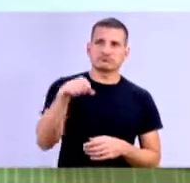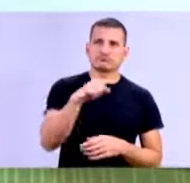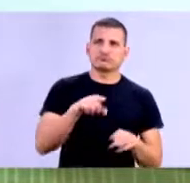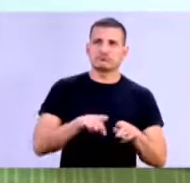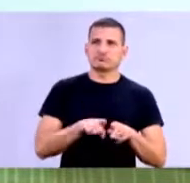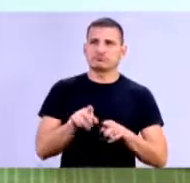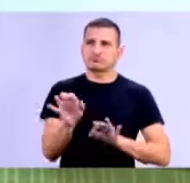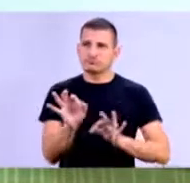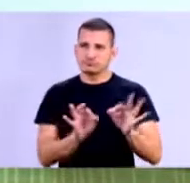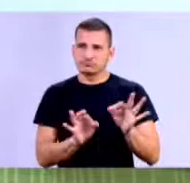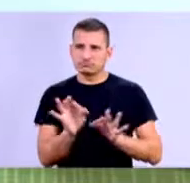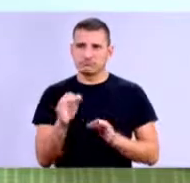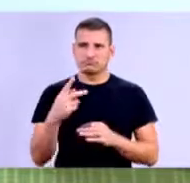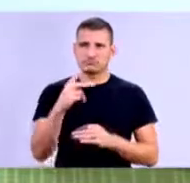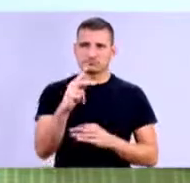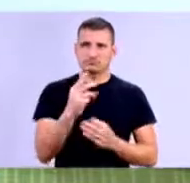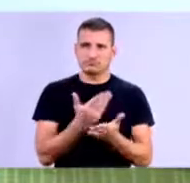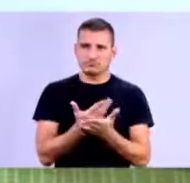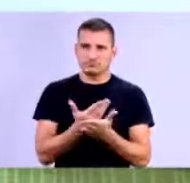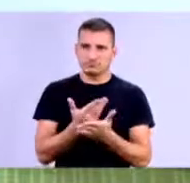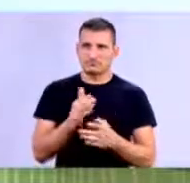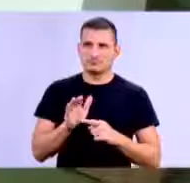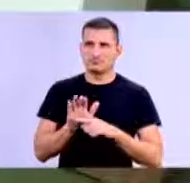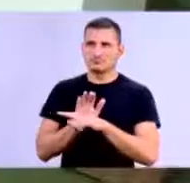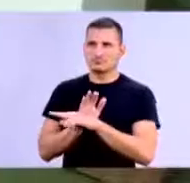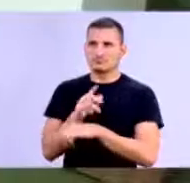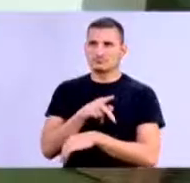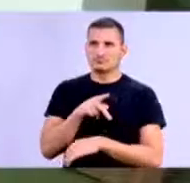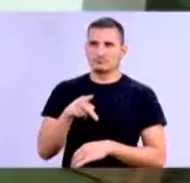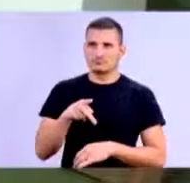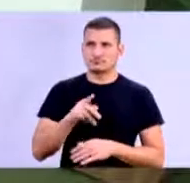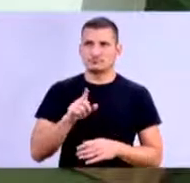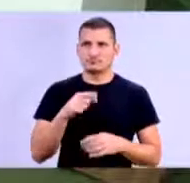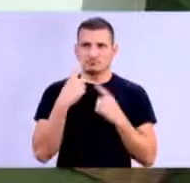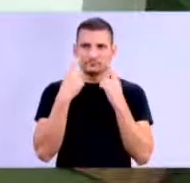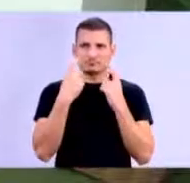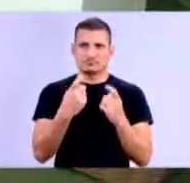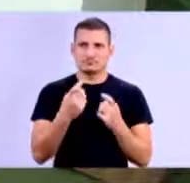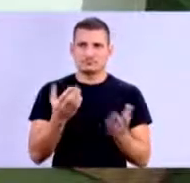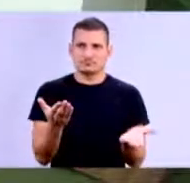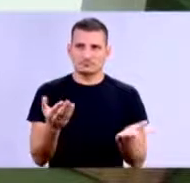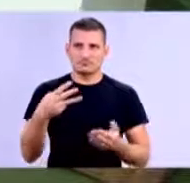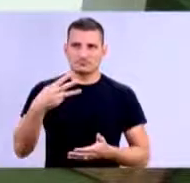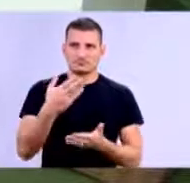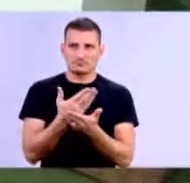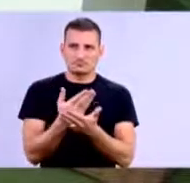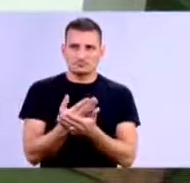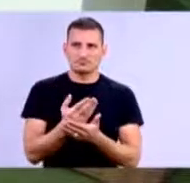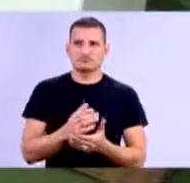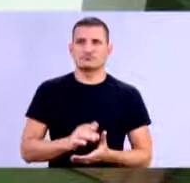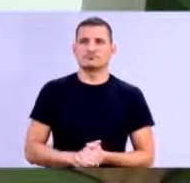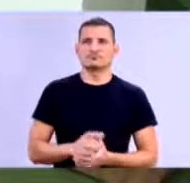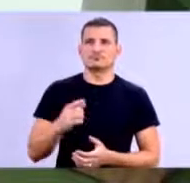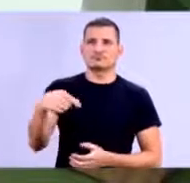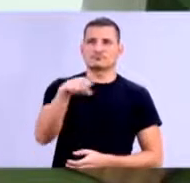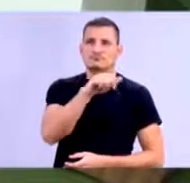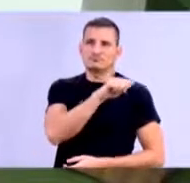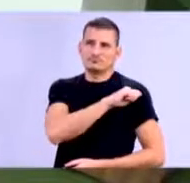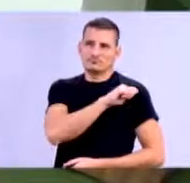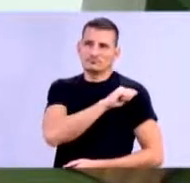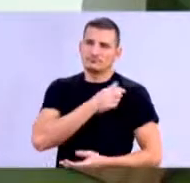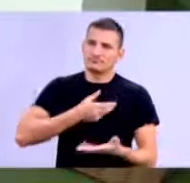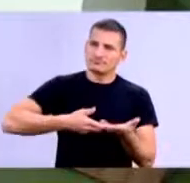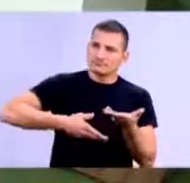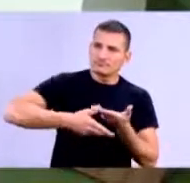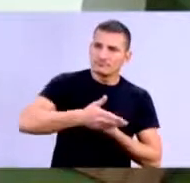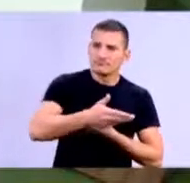nos seus estudos. Professora, é muito interessante essa terceira aula para o aluno realmente se ambientar